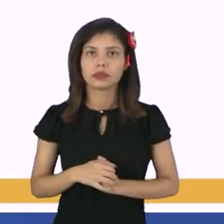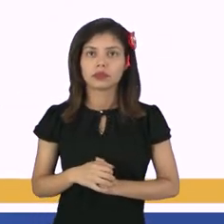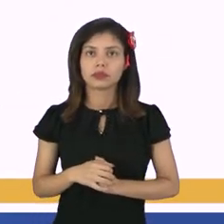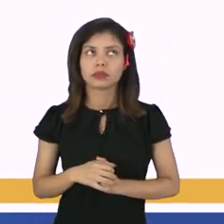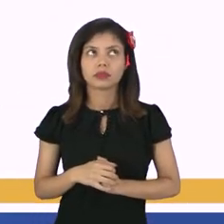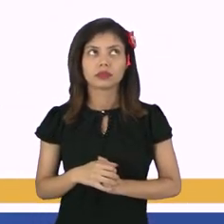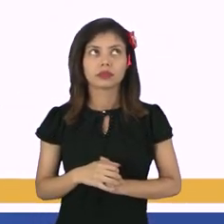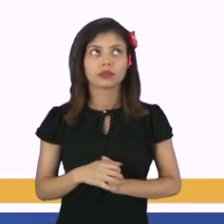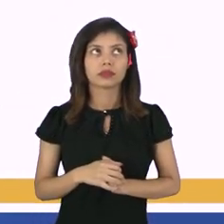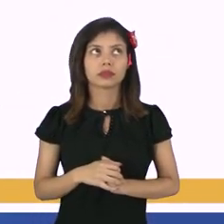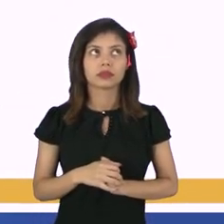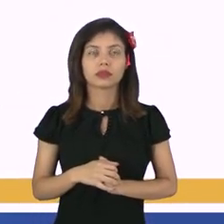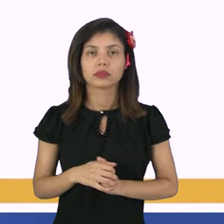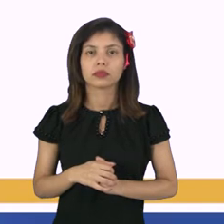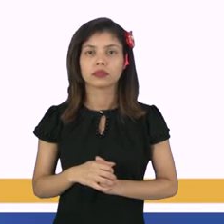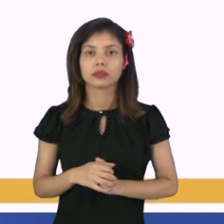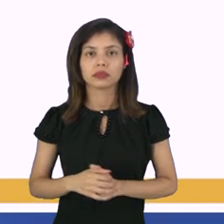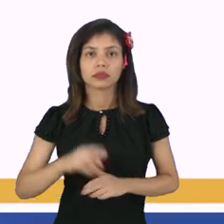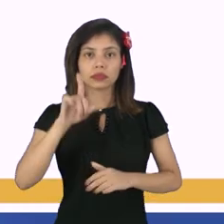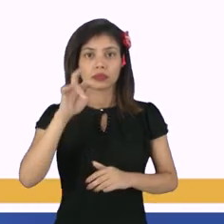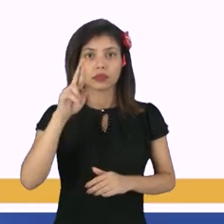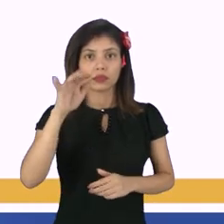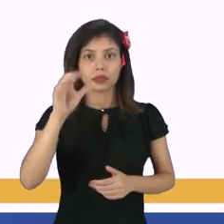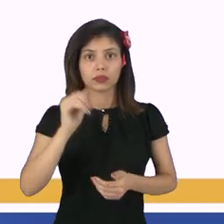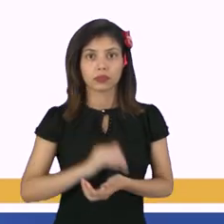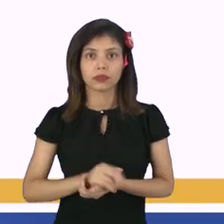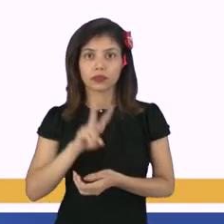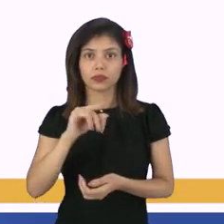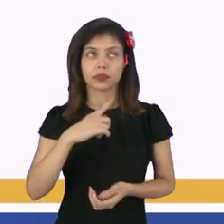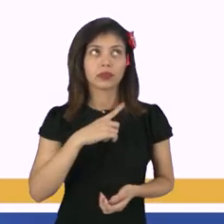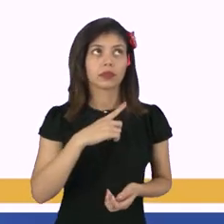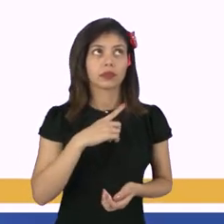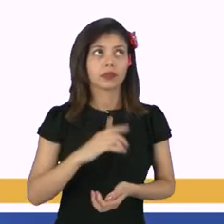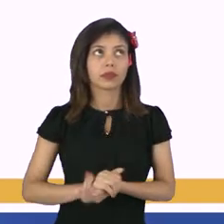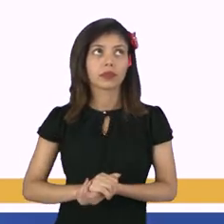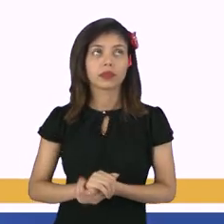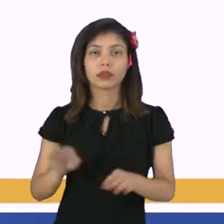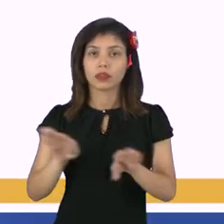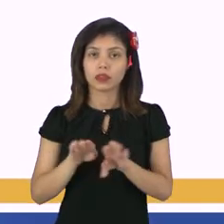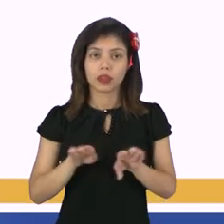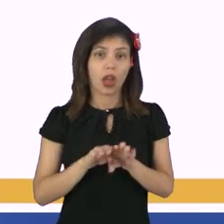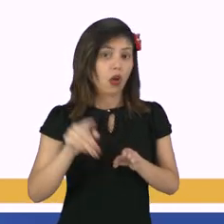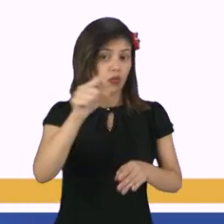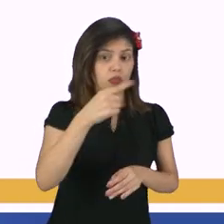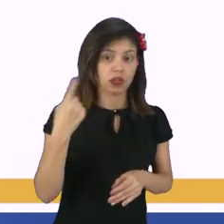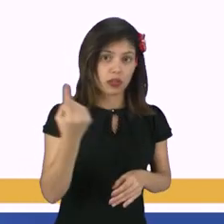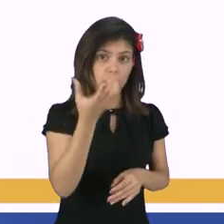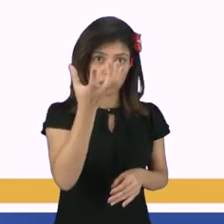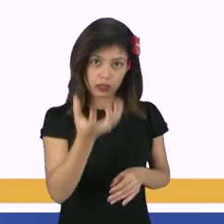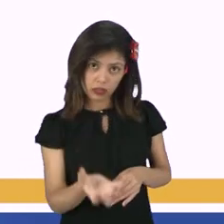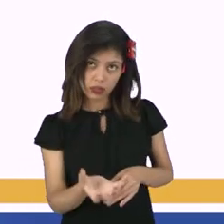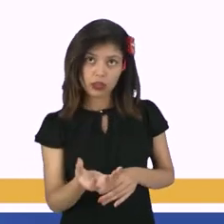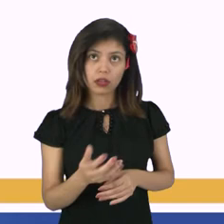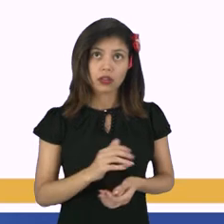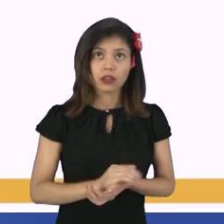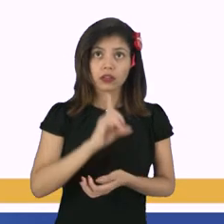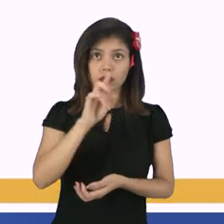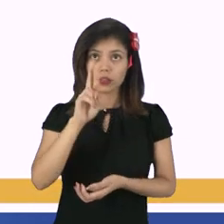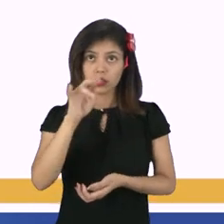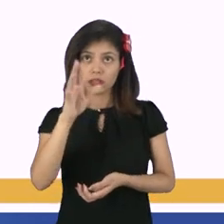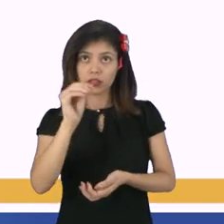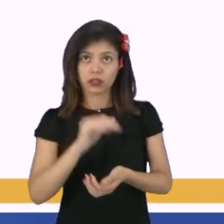qual né as arestas laterais vão concorrer agora os corpos redondos basicamente nós conhecemos três o